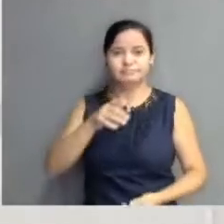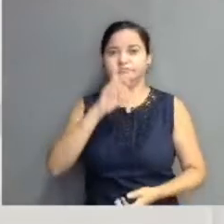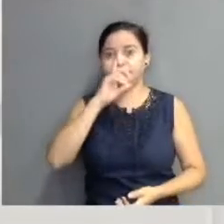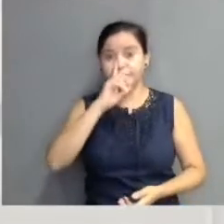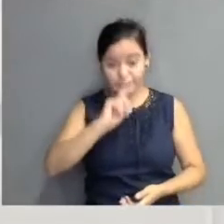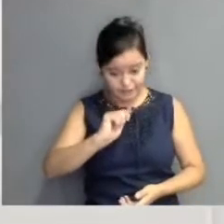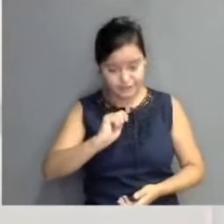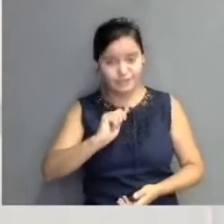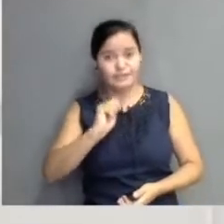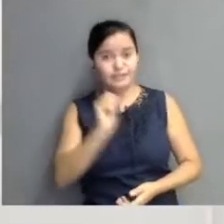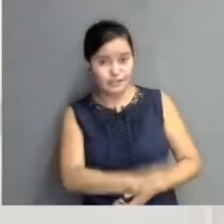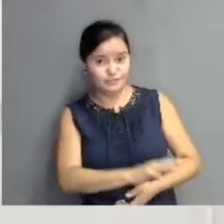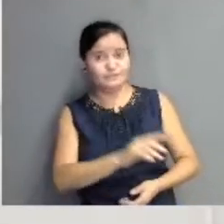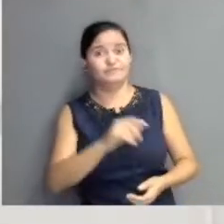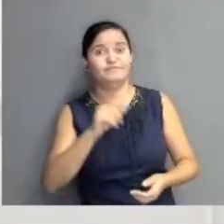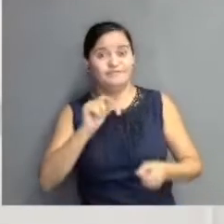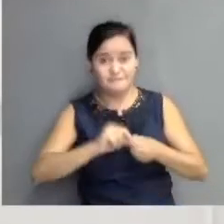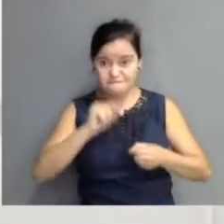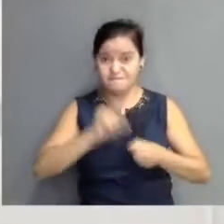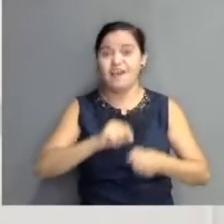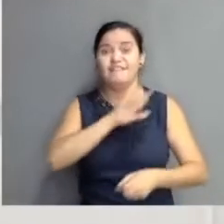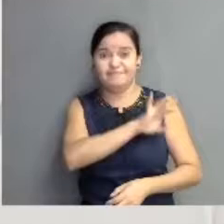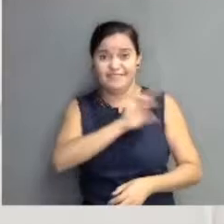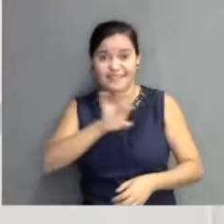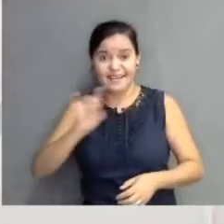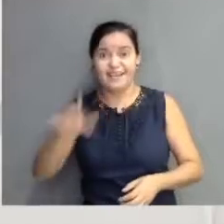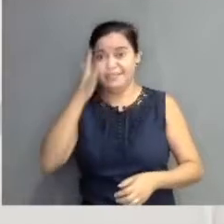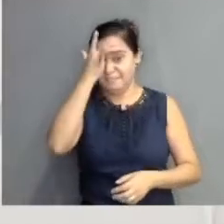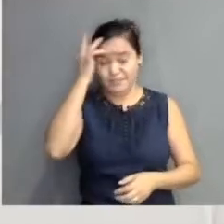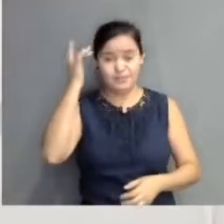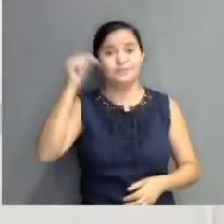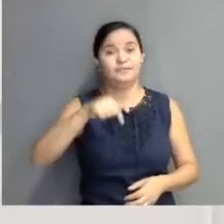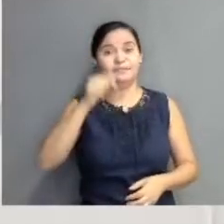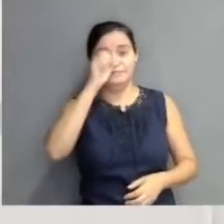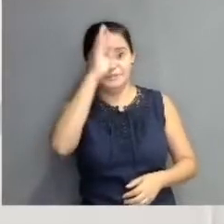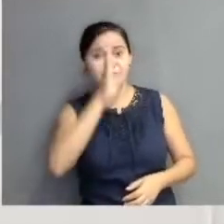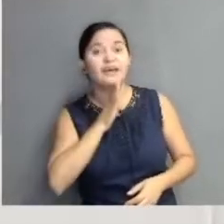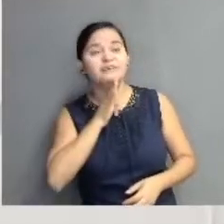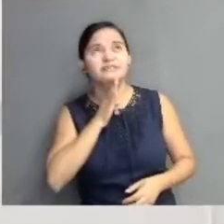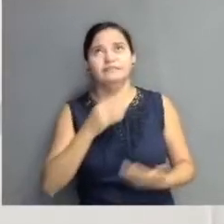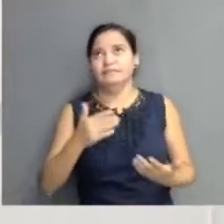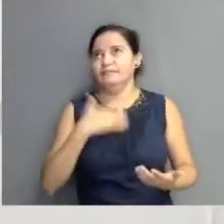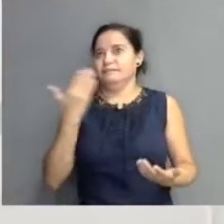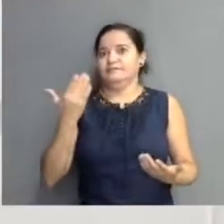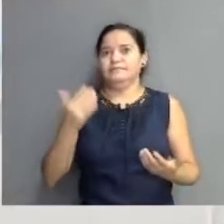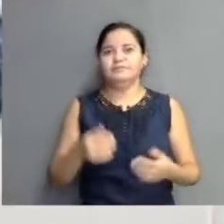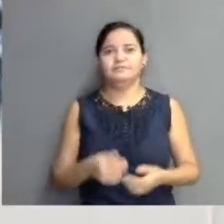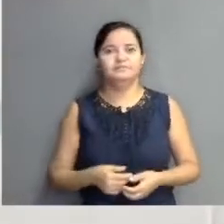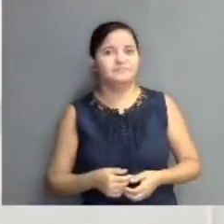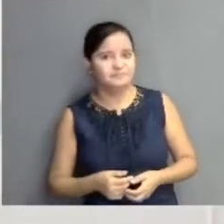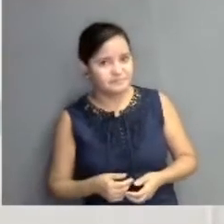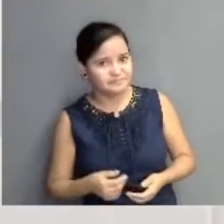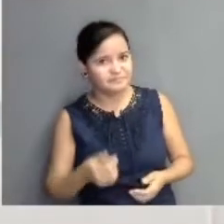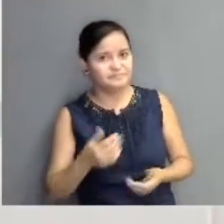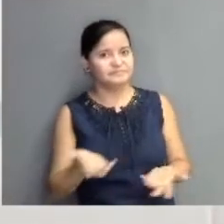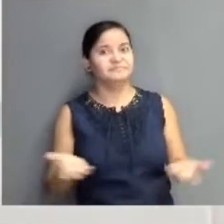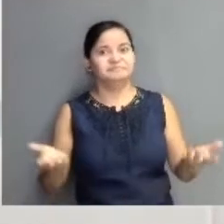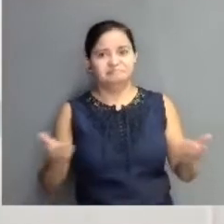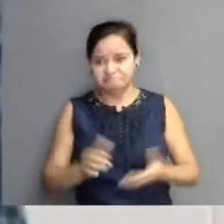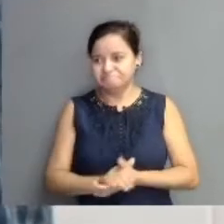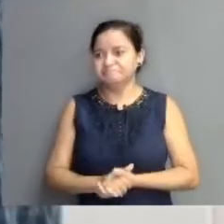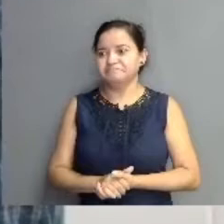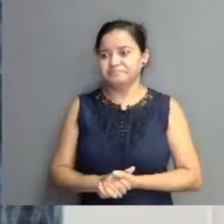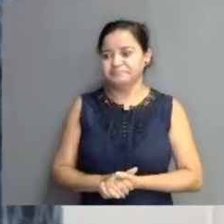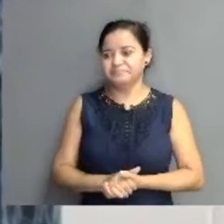dos 7,5 bilhões de habitantes. Vê que coisa assustadora. Quase um filme de terror, tá? E